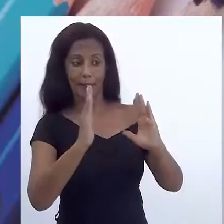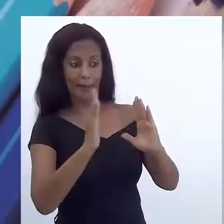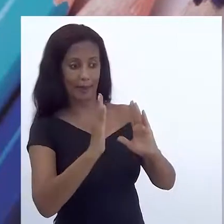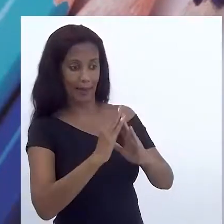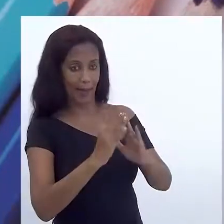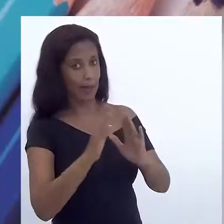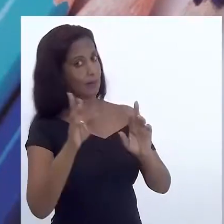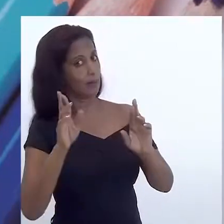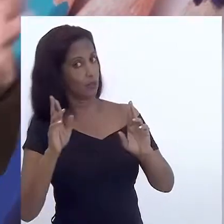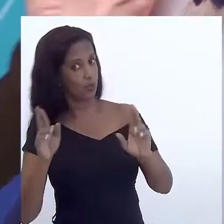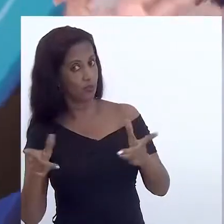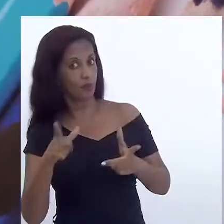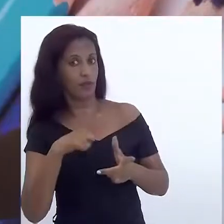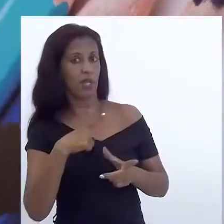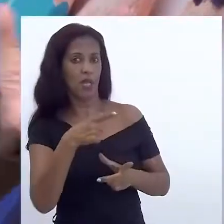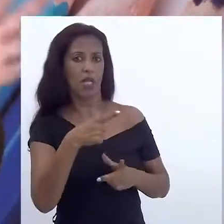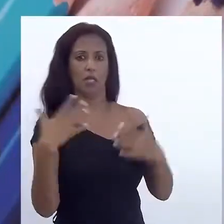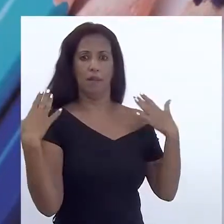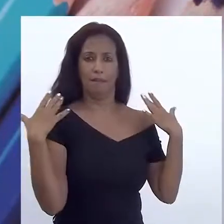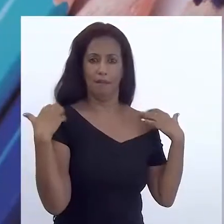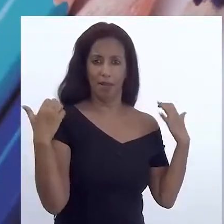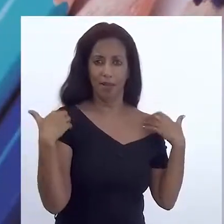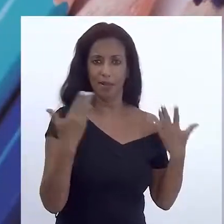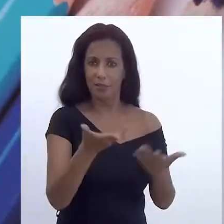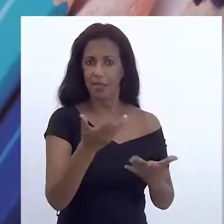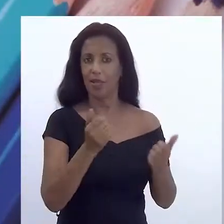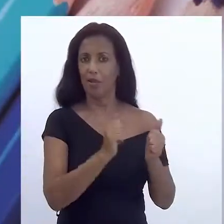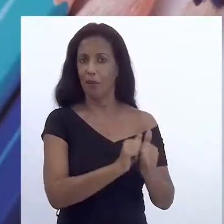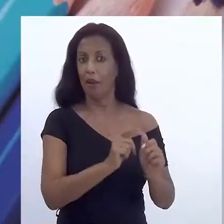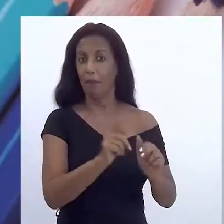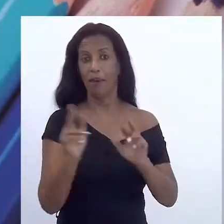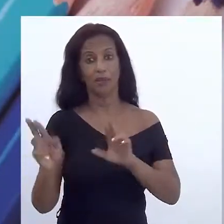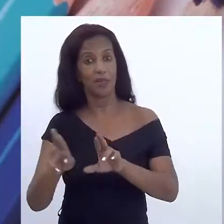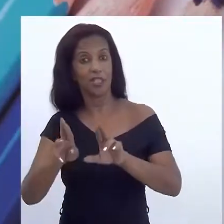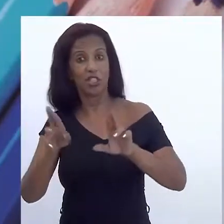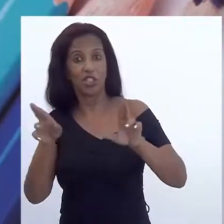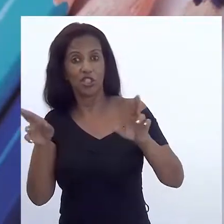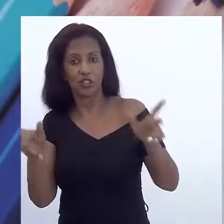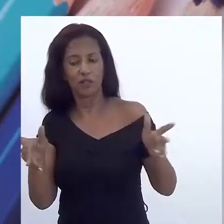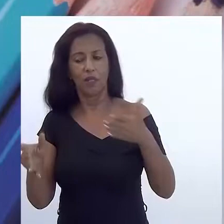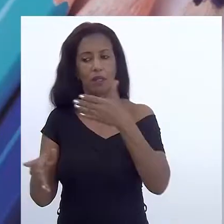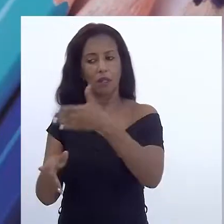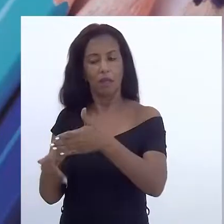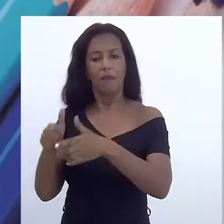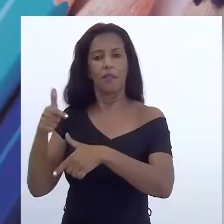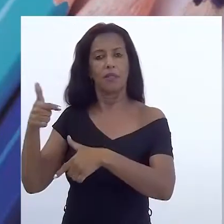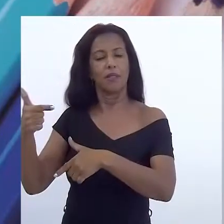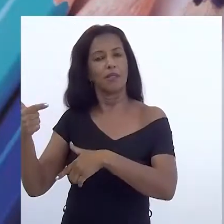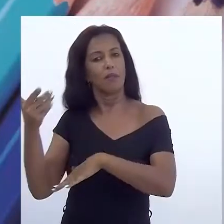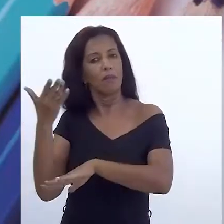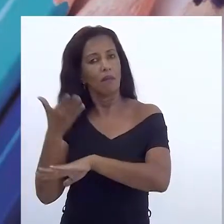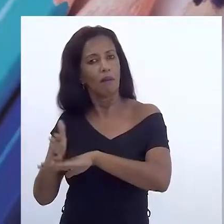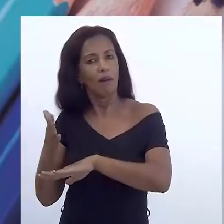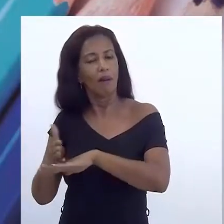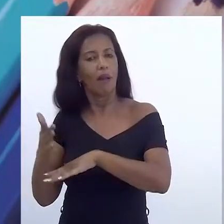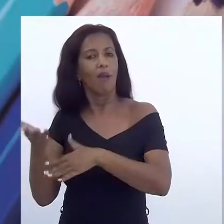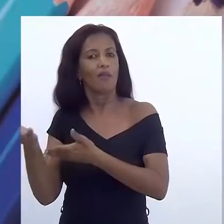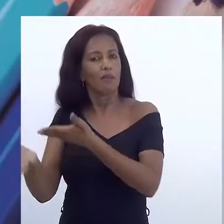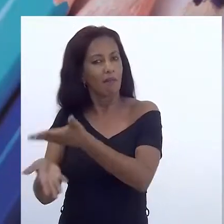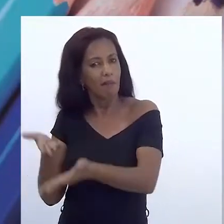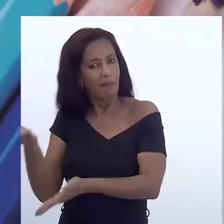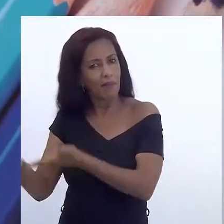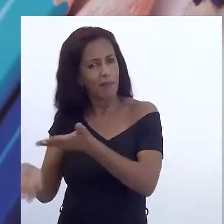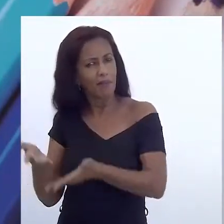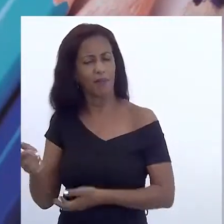benefícios, como você citou, o passeio e tal, mas é diferente de fazer essa terapia. E eu queria que